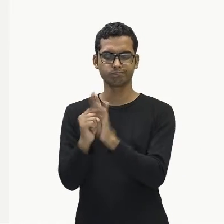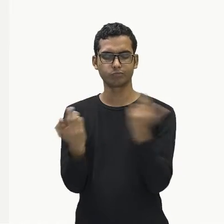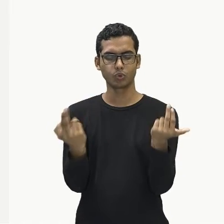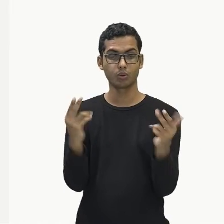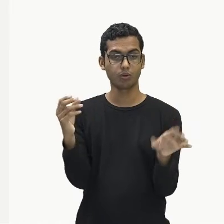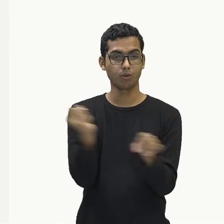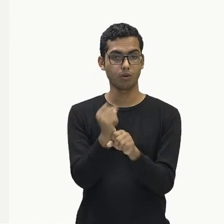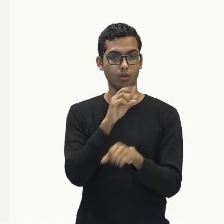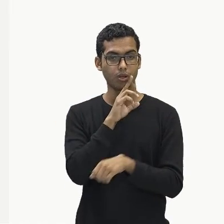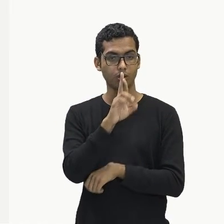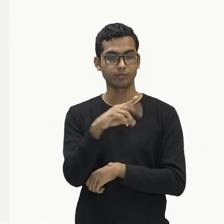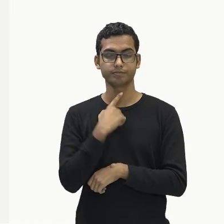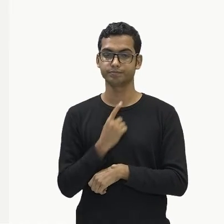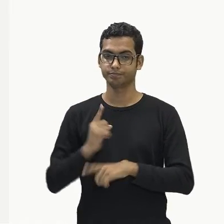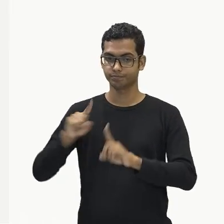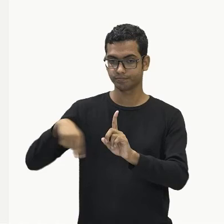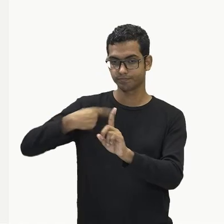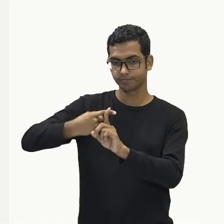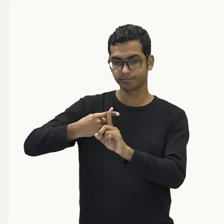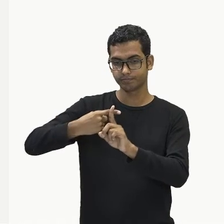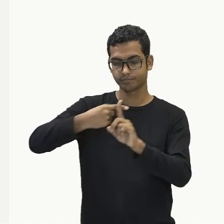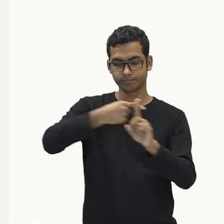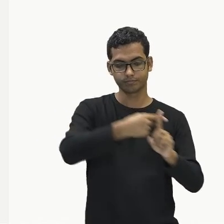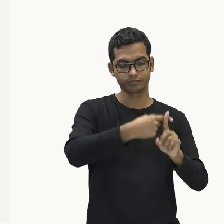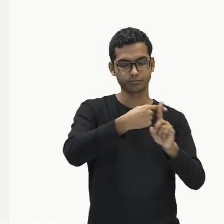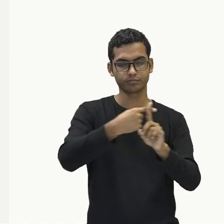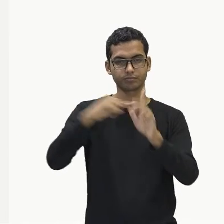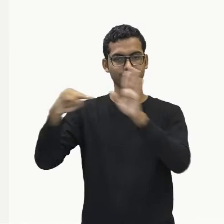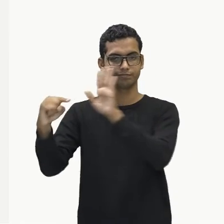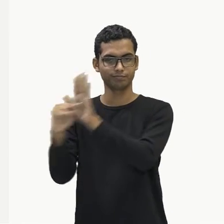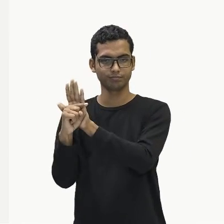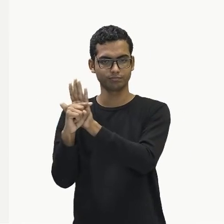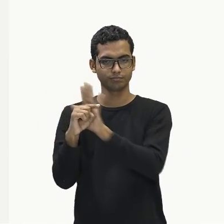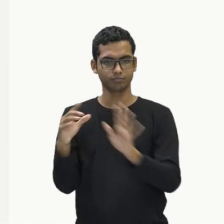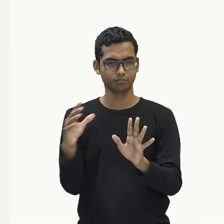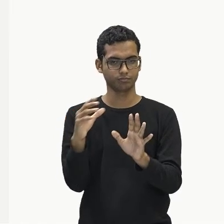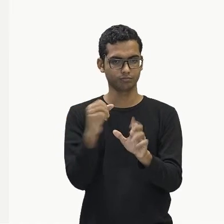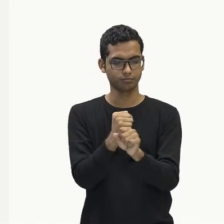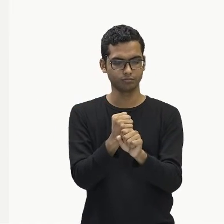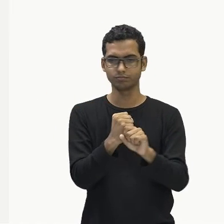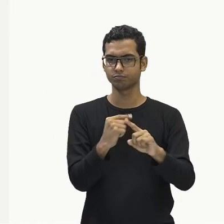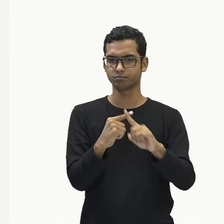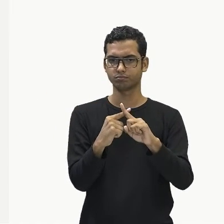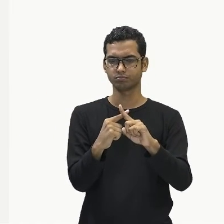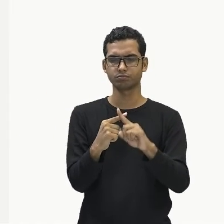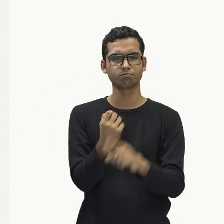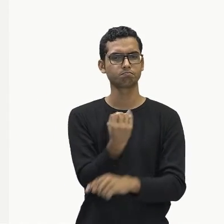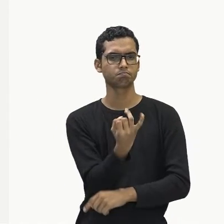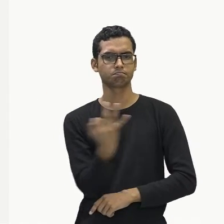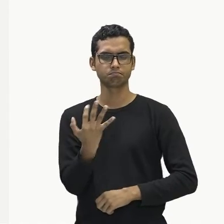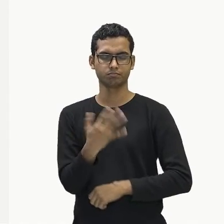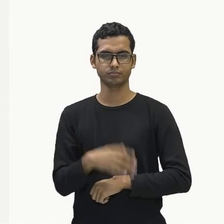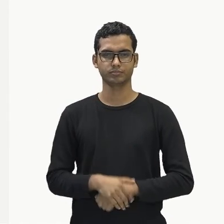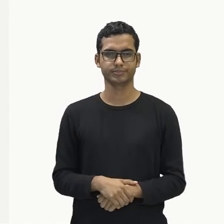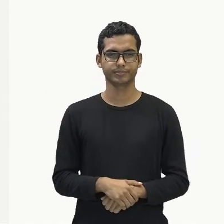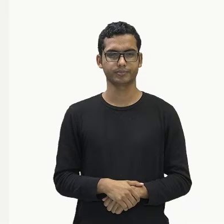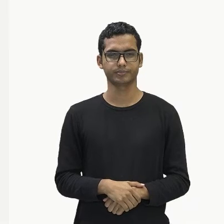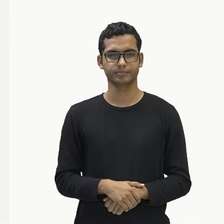Positivo. Multiplicado por este menos aqui, ó, sinais